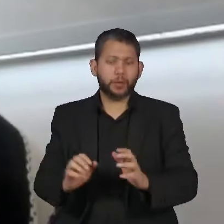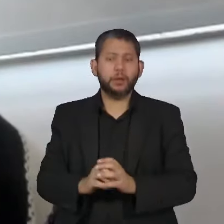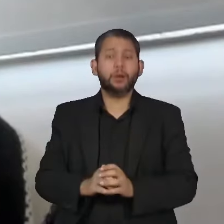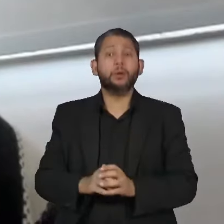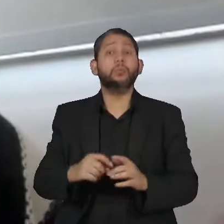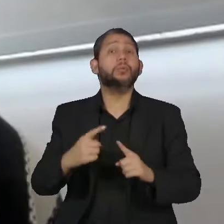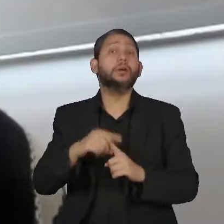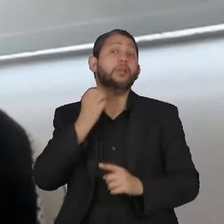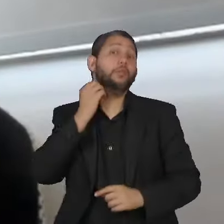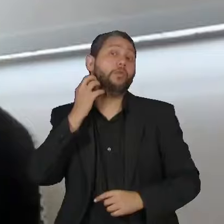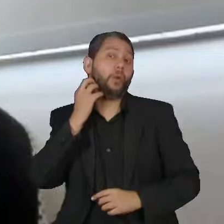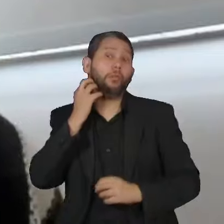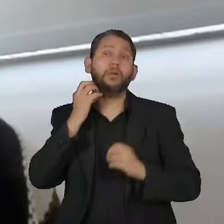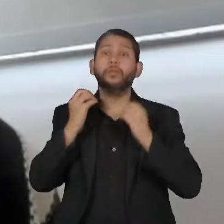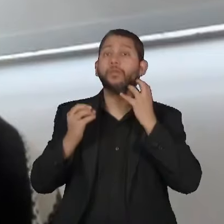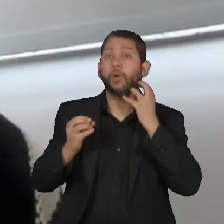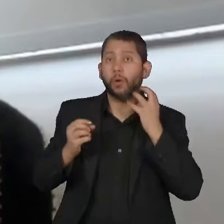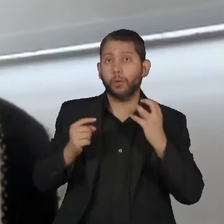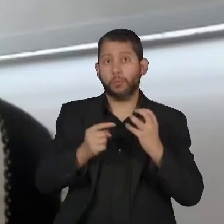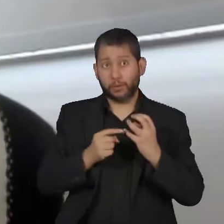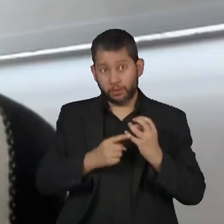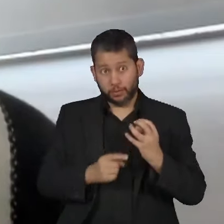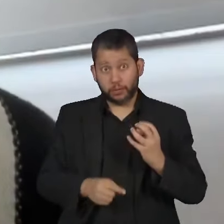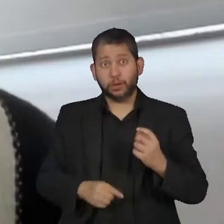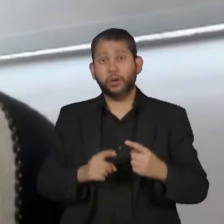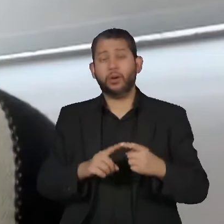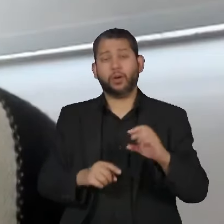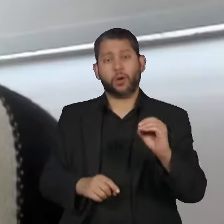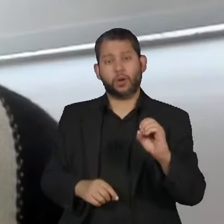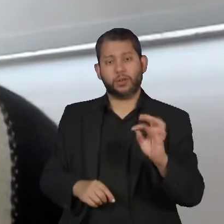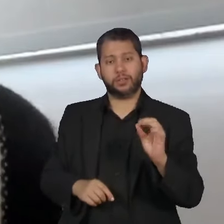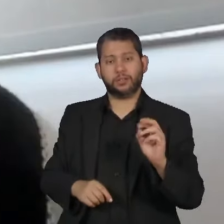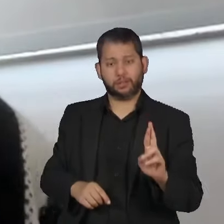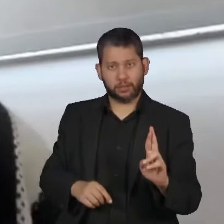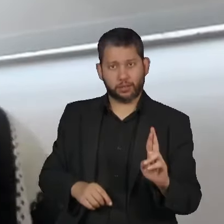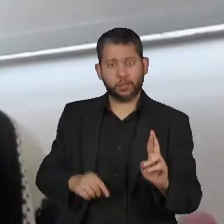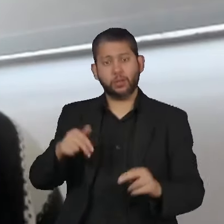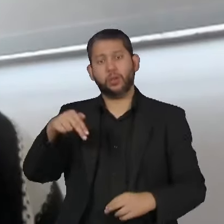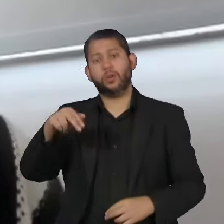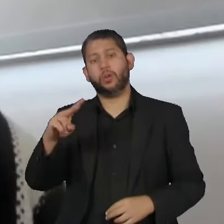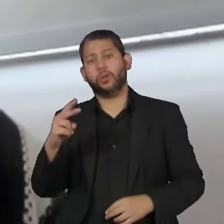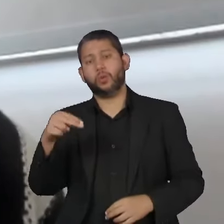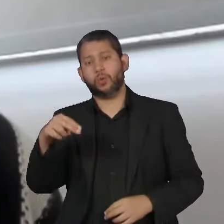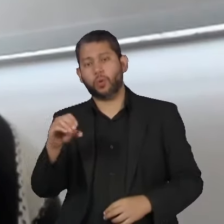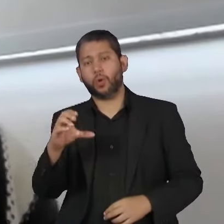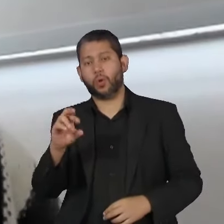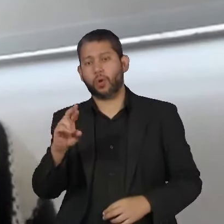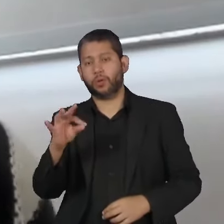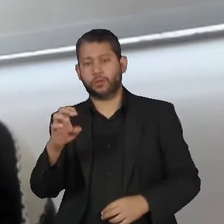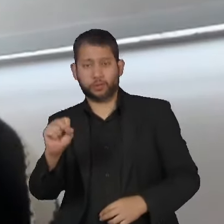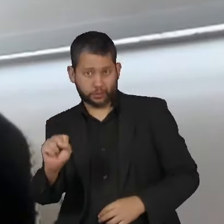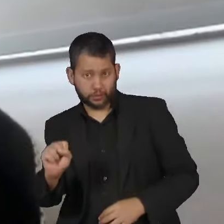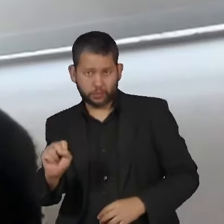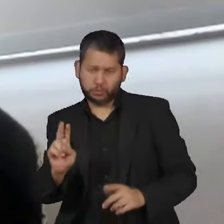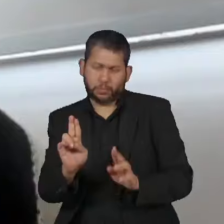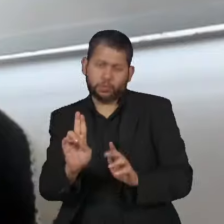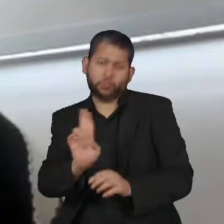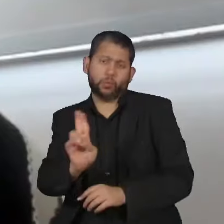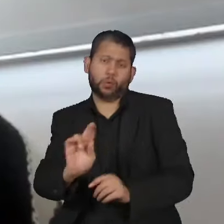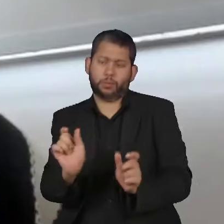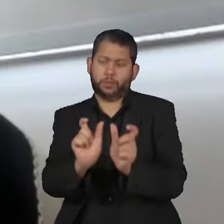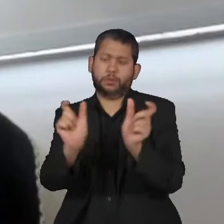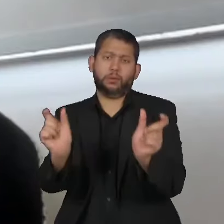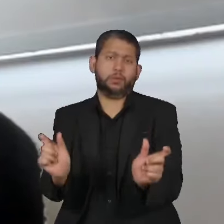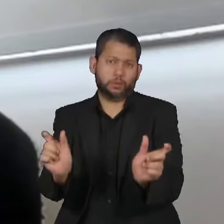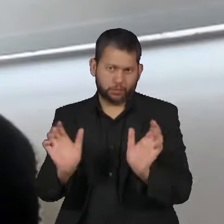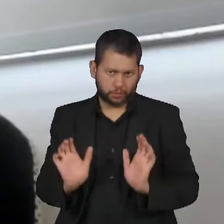todos os linfomas, a gente tem um deles que chama Hodgkin. E todos os demais chamam não Hodgkin, mas é só uma separação semântica porque o Hodgkin veio